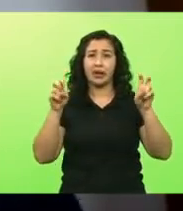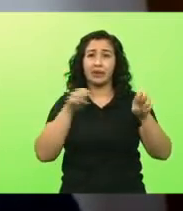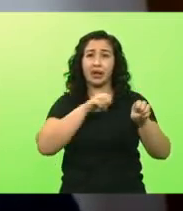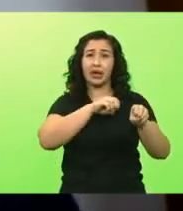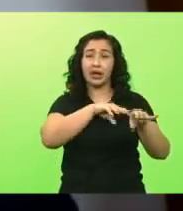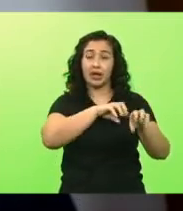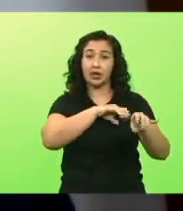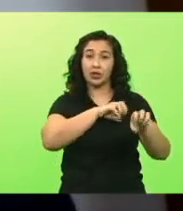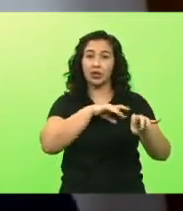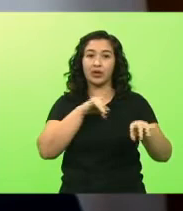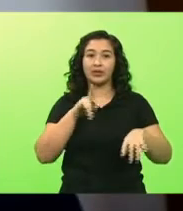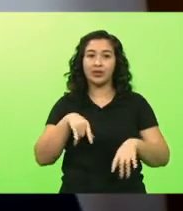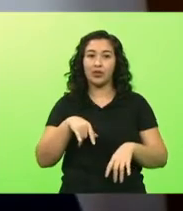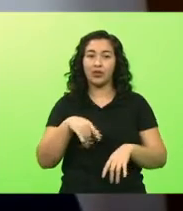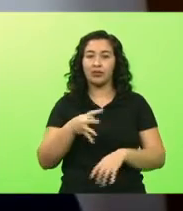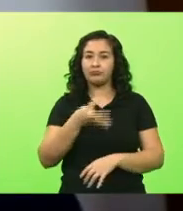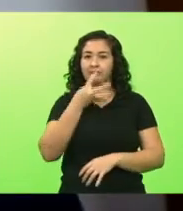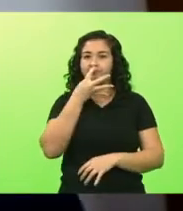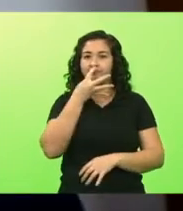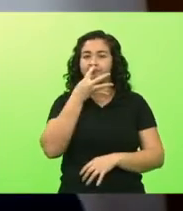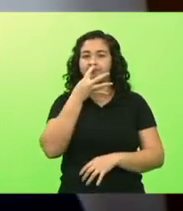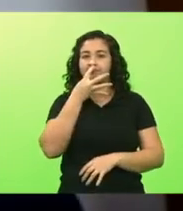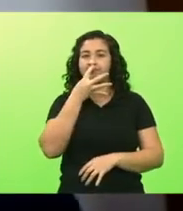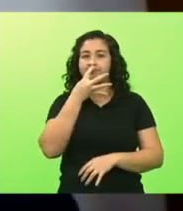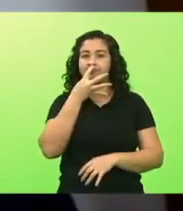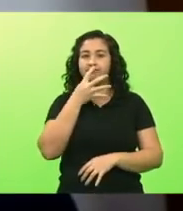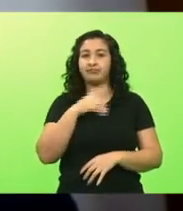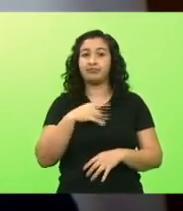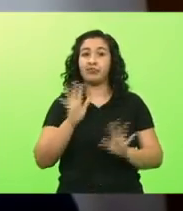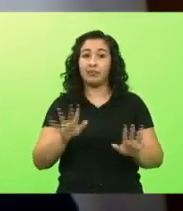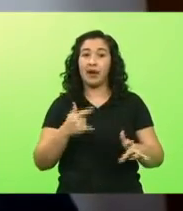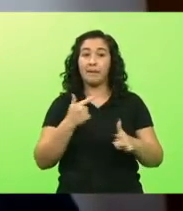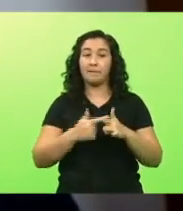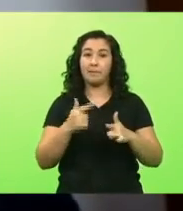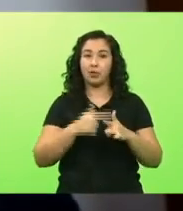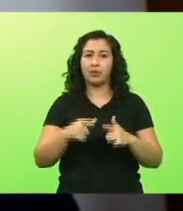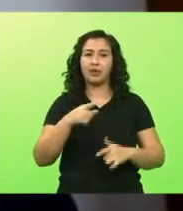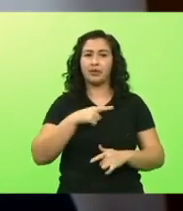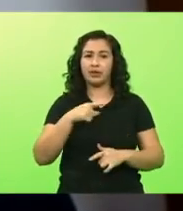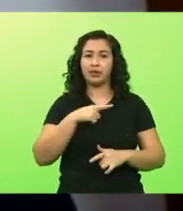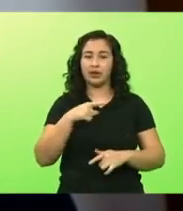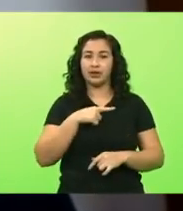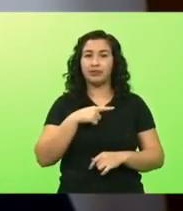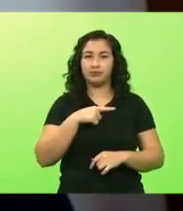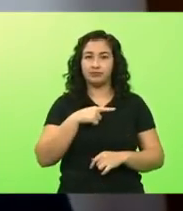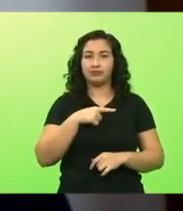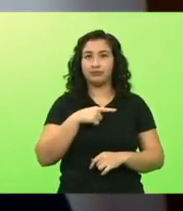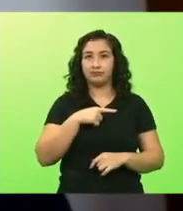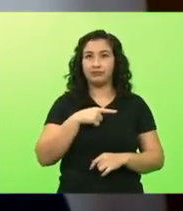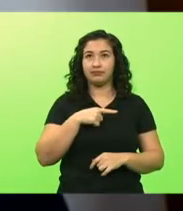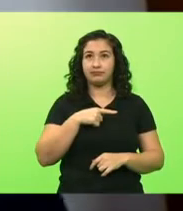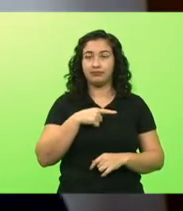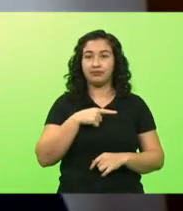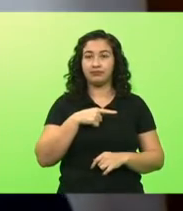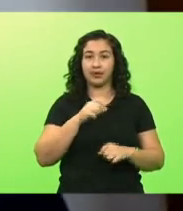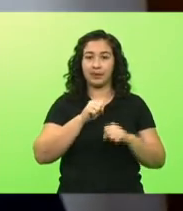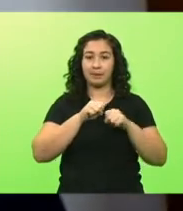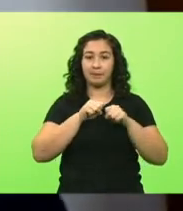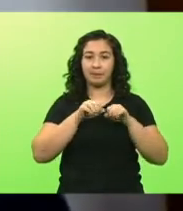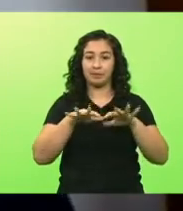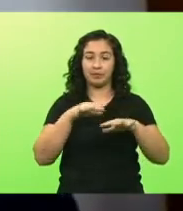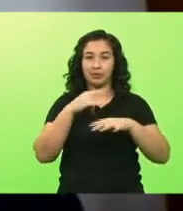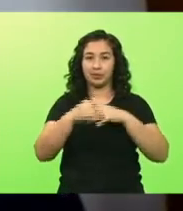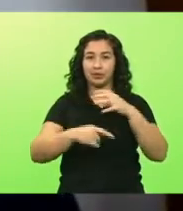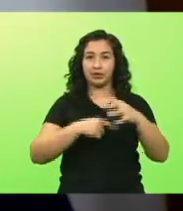é fascinante. Nós temos um problema aí, um problema da pandemia, não